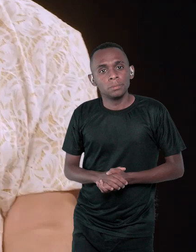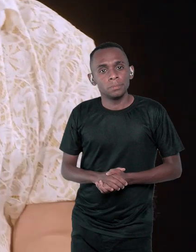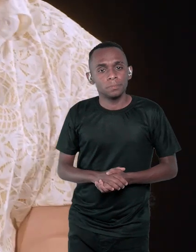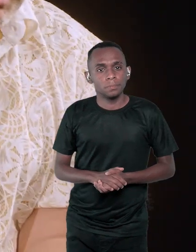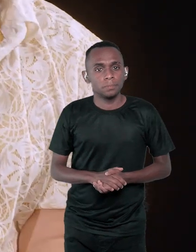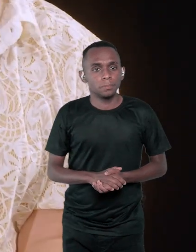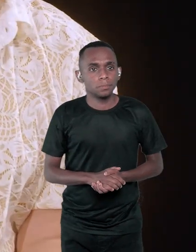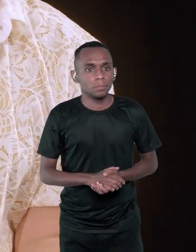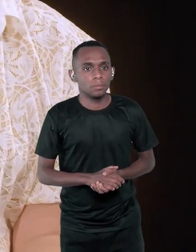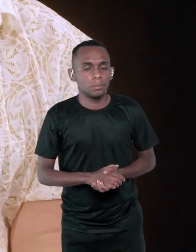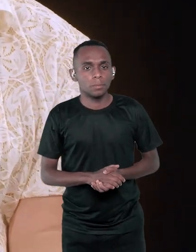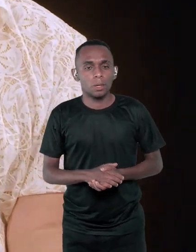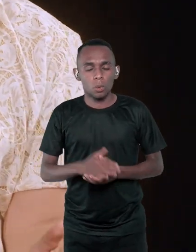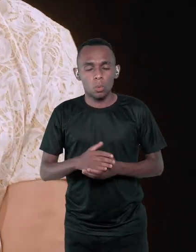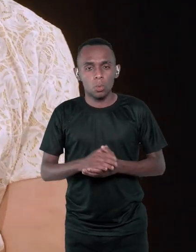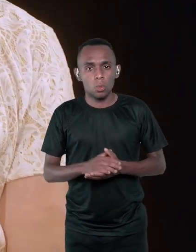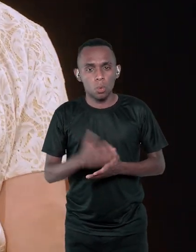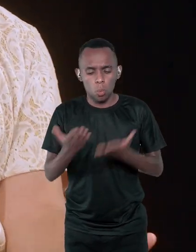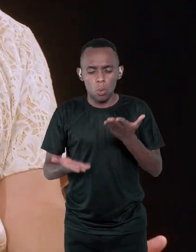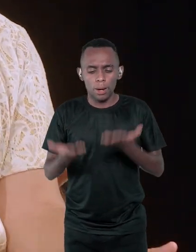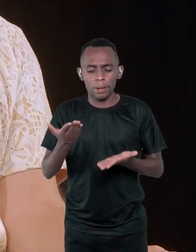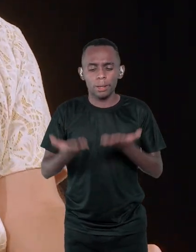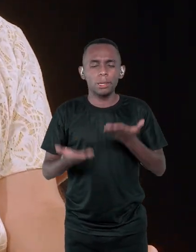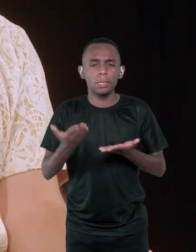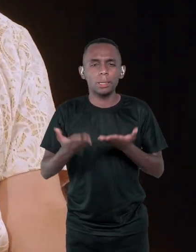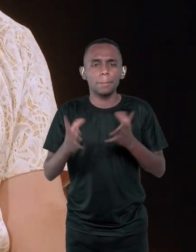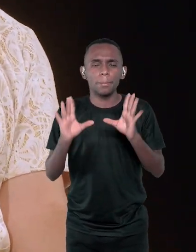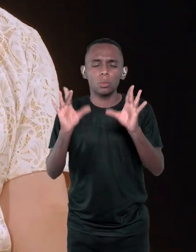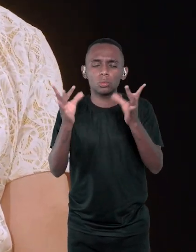acho que é um equilíbrio delicado, a delicate balance,